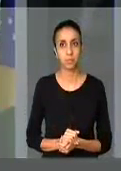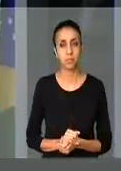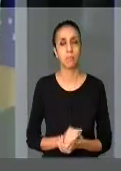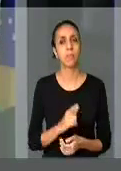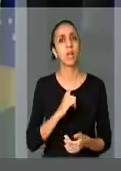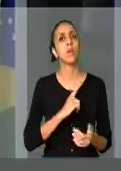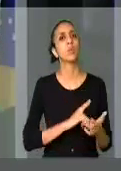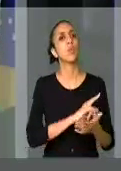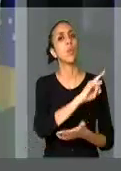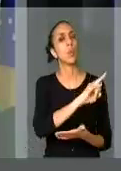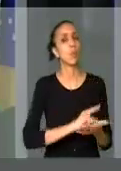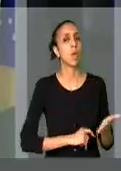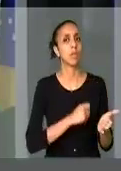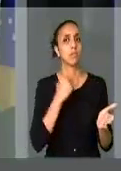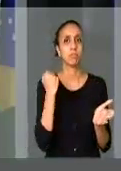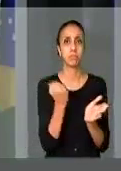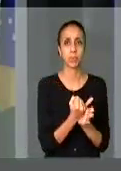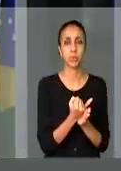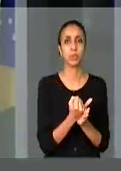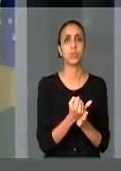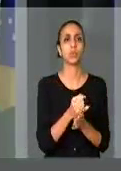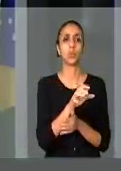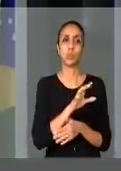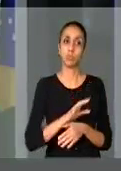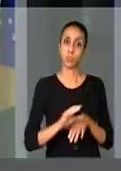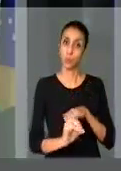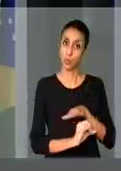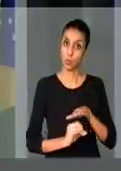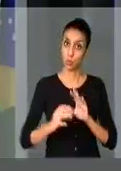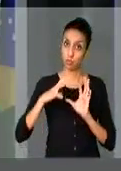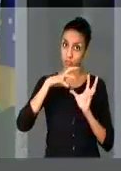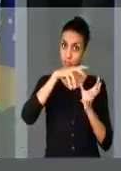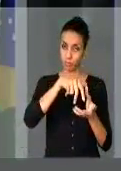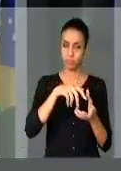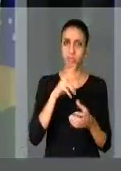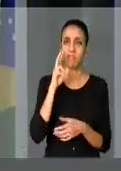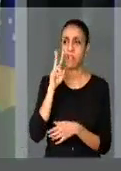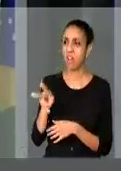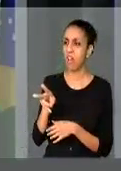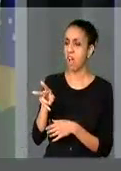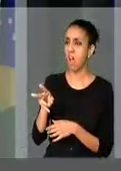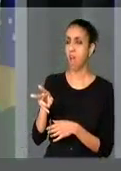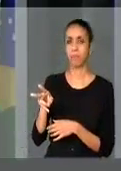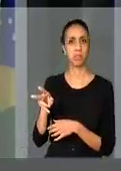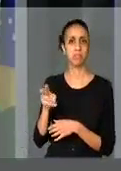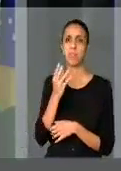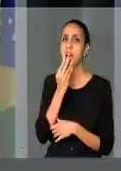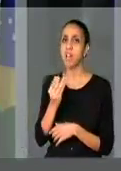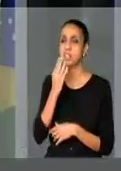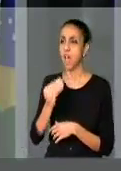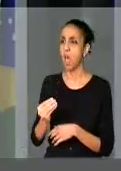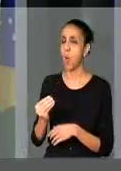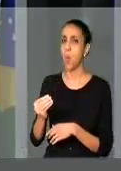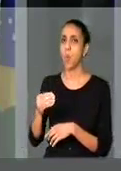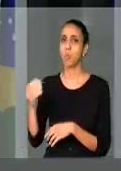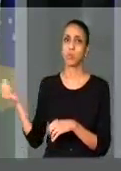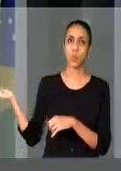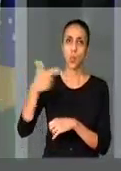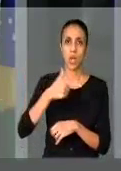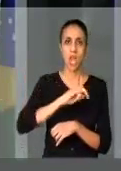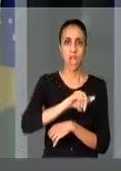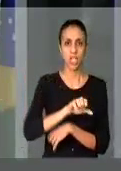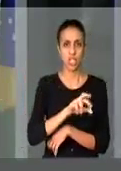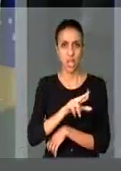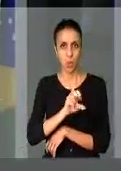organismo internacional afirma não reconhecer a soberania de Israel sobre Jerusalém, atacando